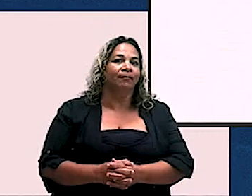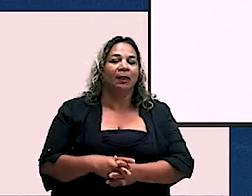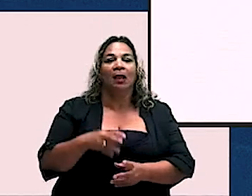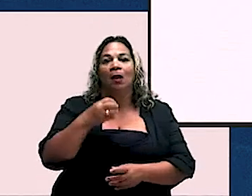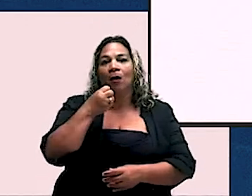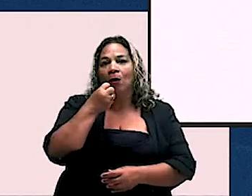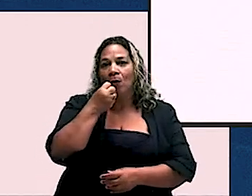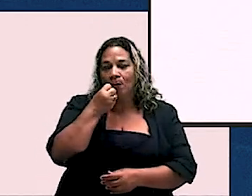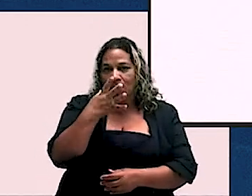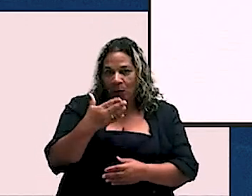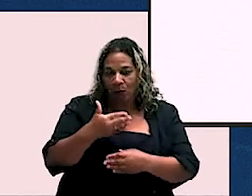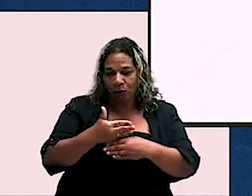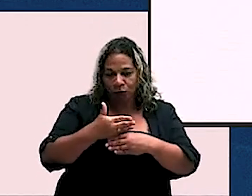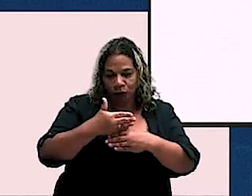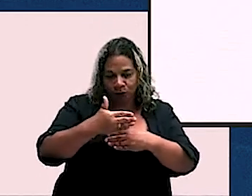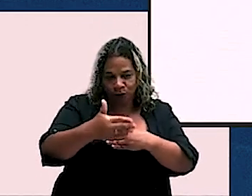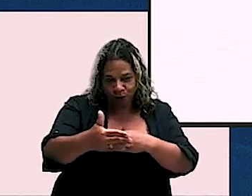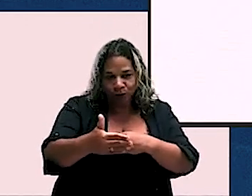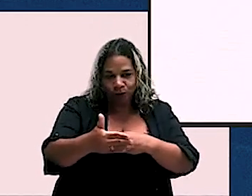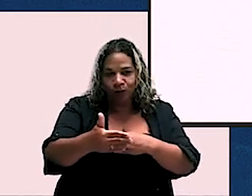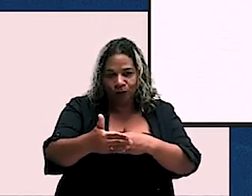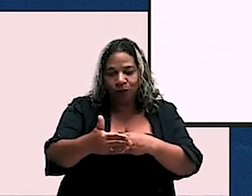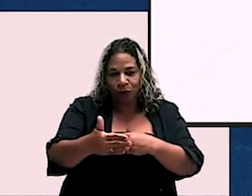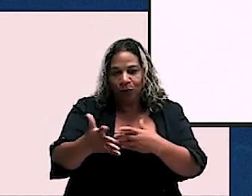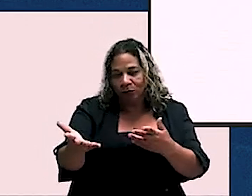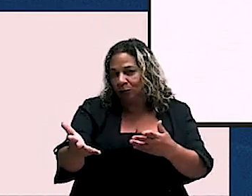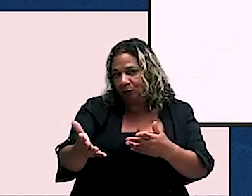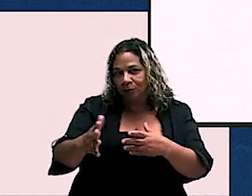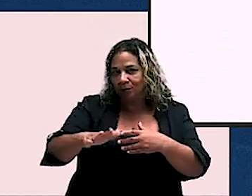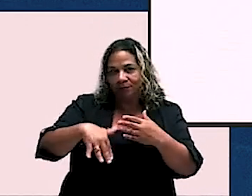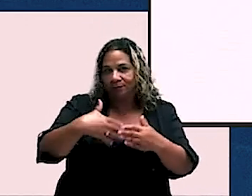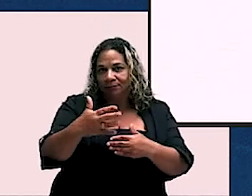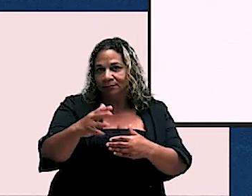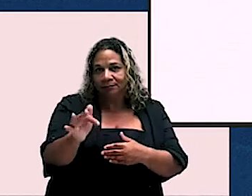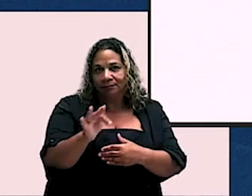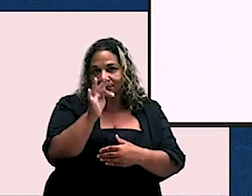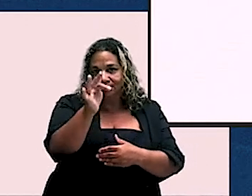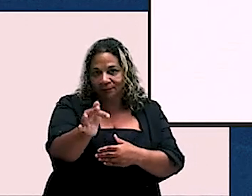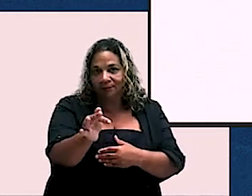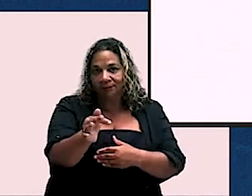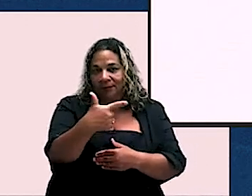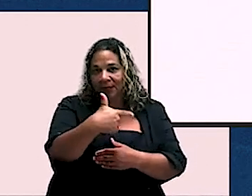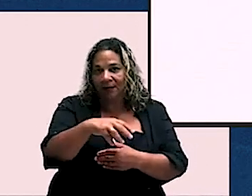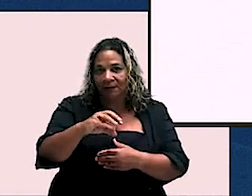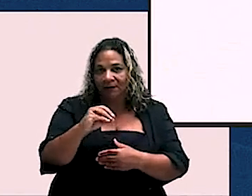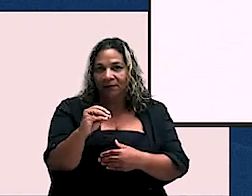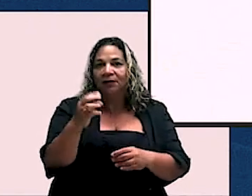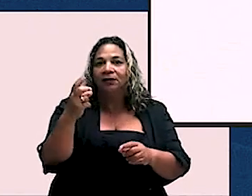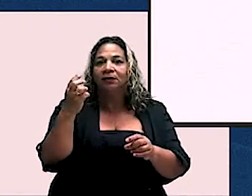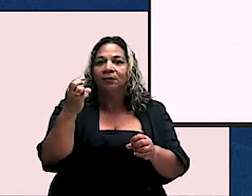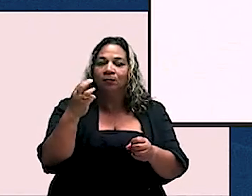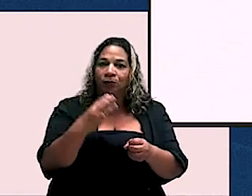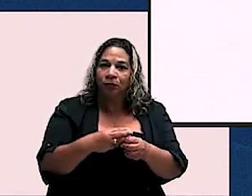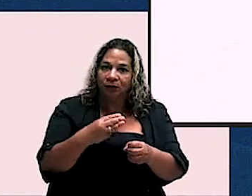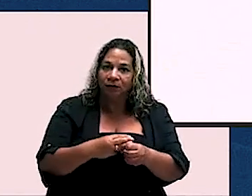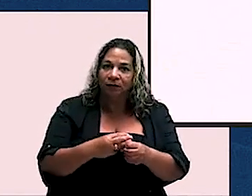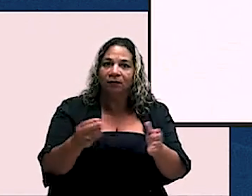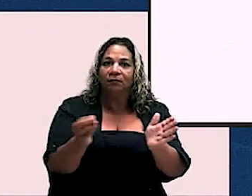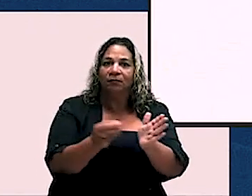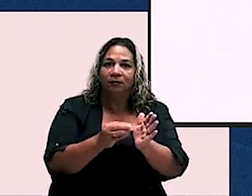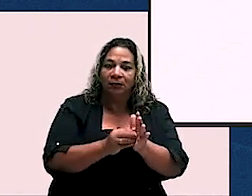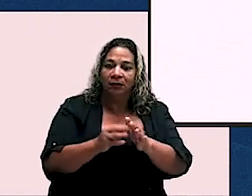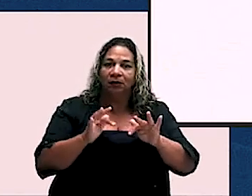falando um pouco sobre os próximos passos, né, que acontecerão daqui para frente. Esses 20 municípios que ainda faltam finalizar, nós